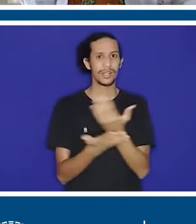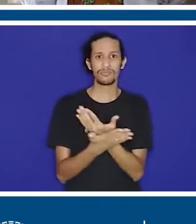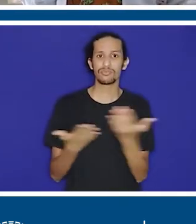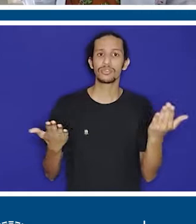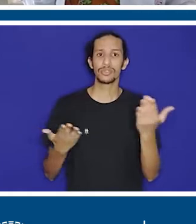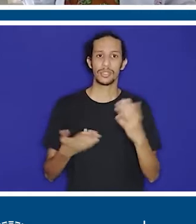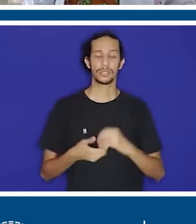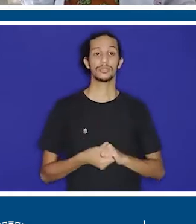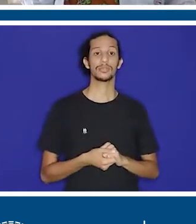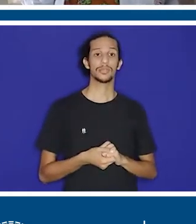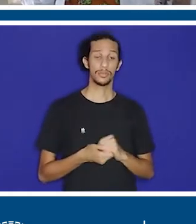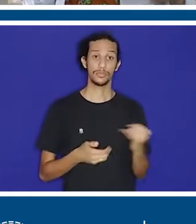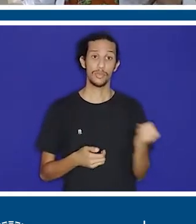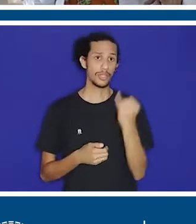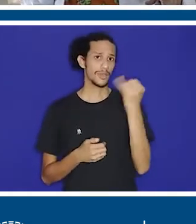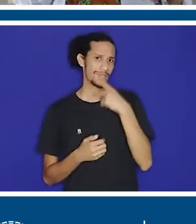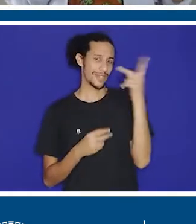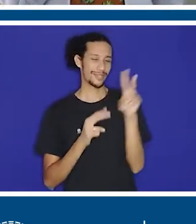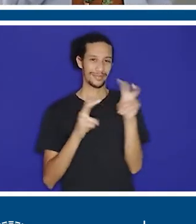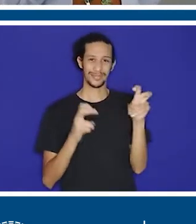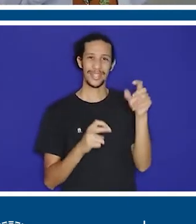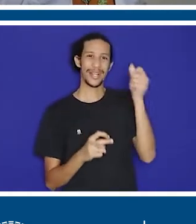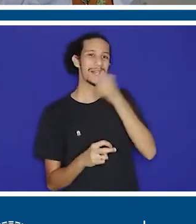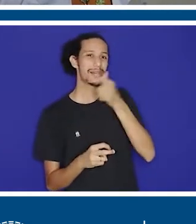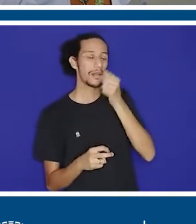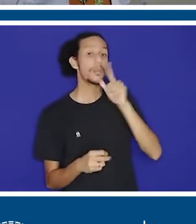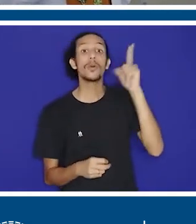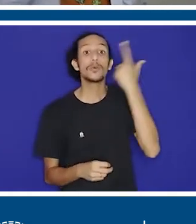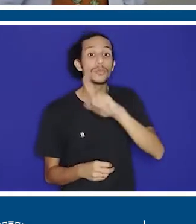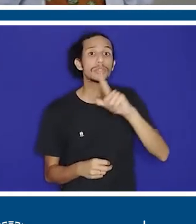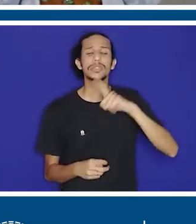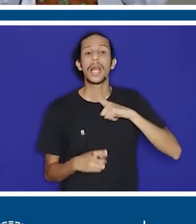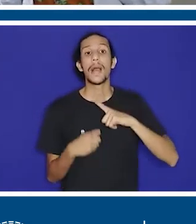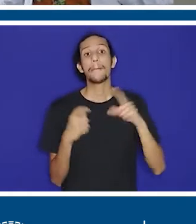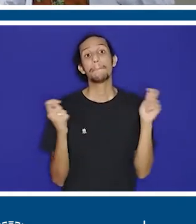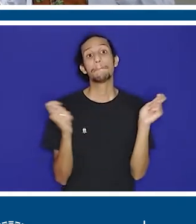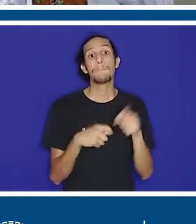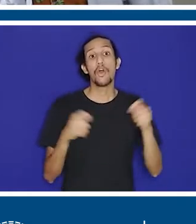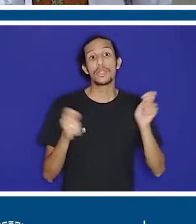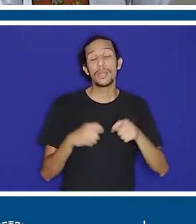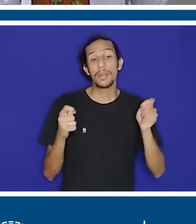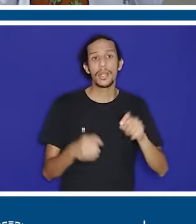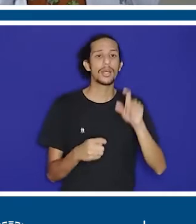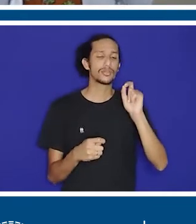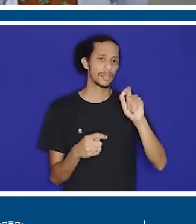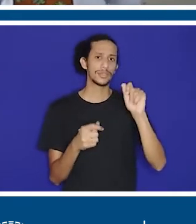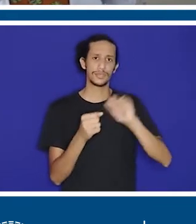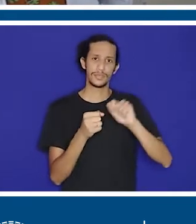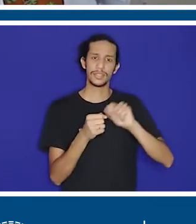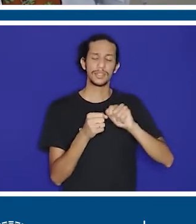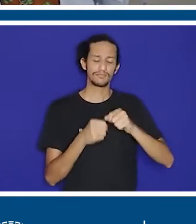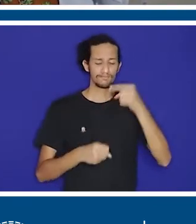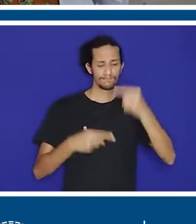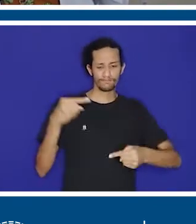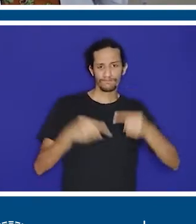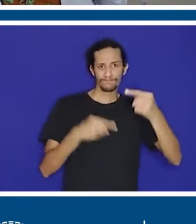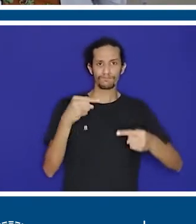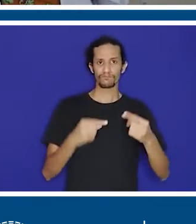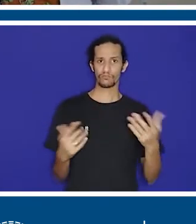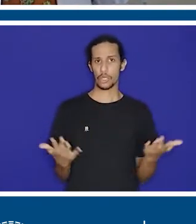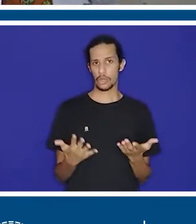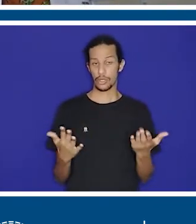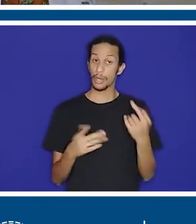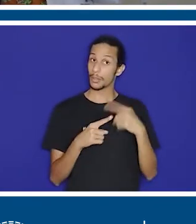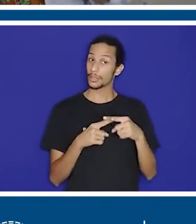a convocação para falar do remédio, para a gente ter uma possibilidade de fazer essa discussão